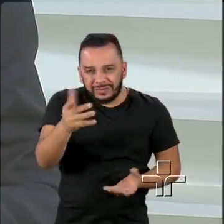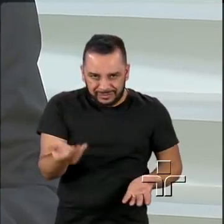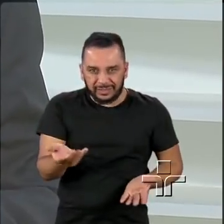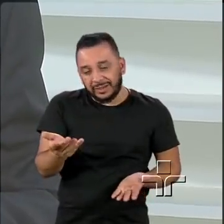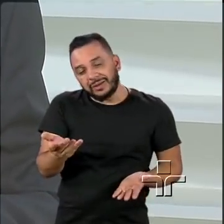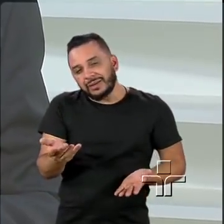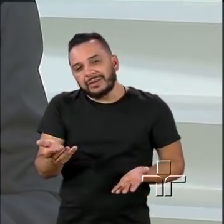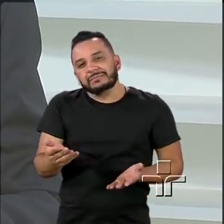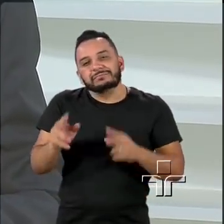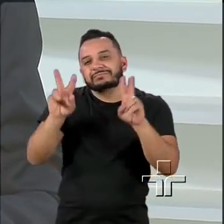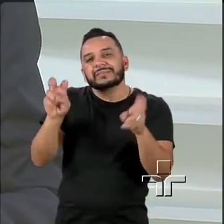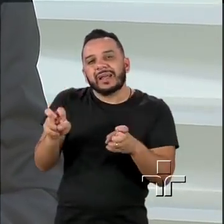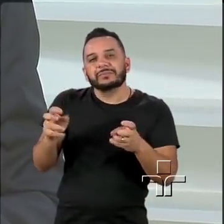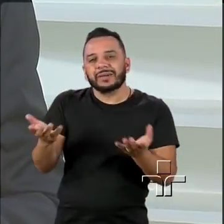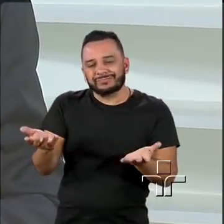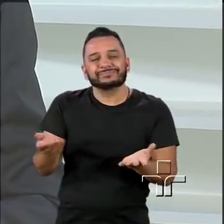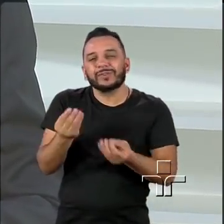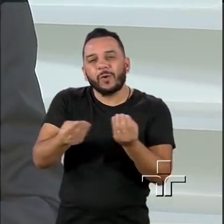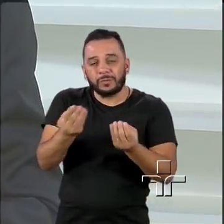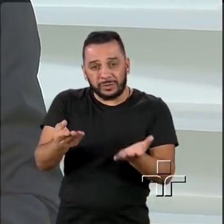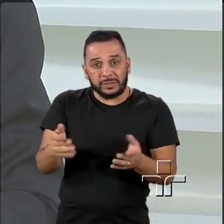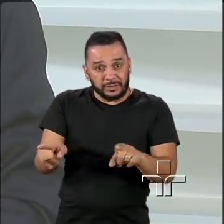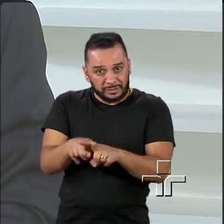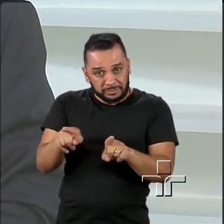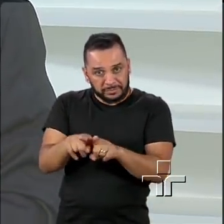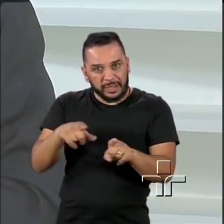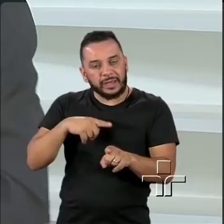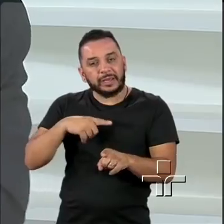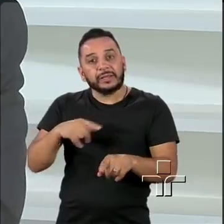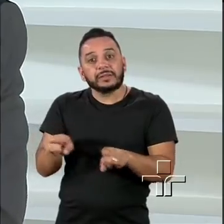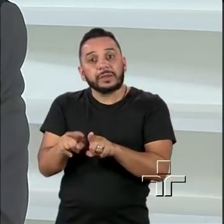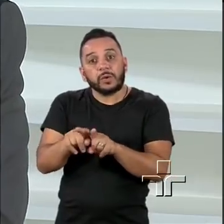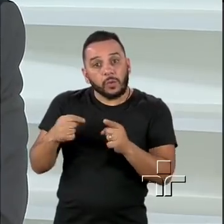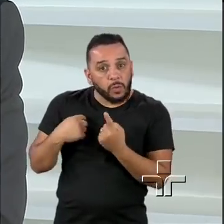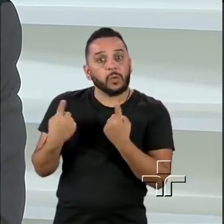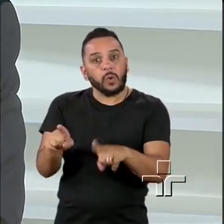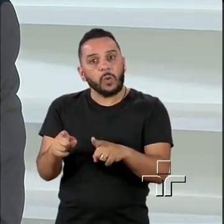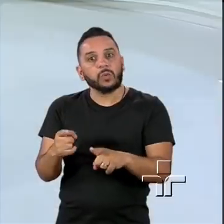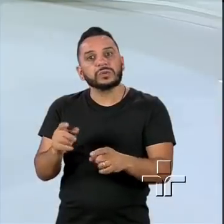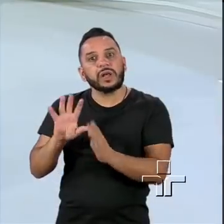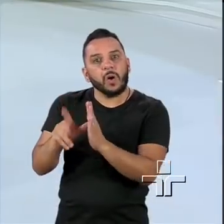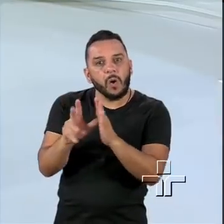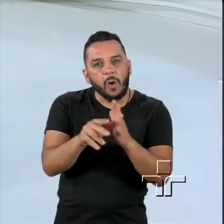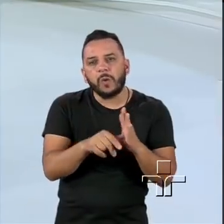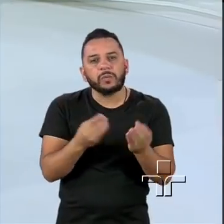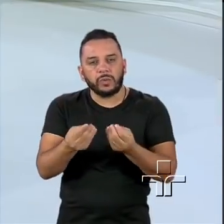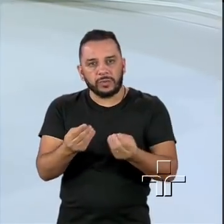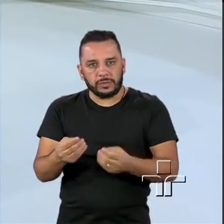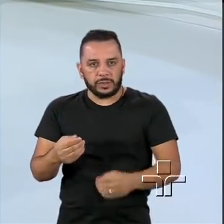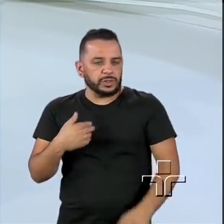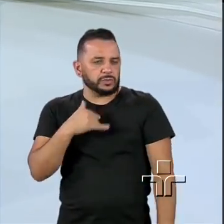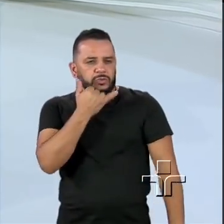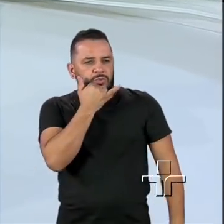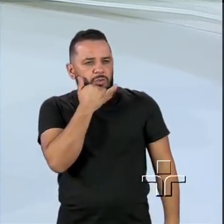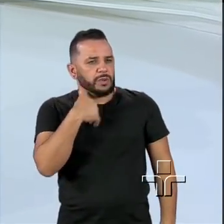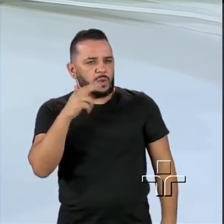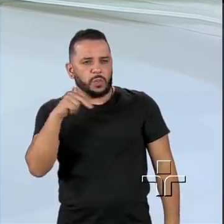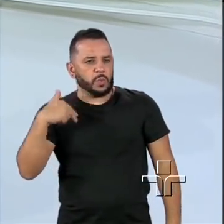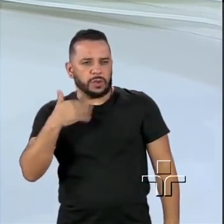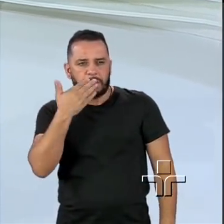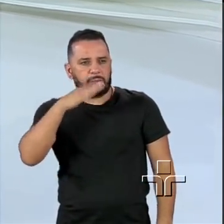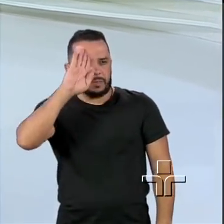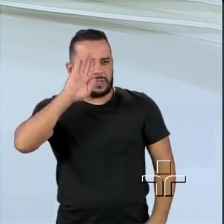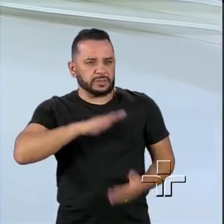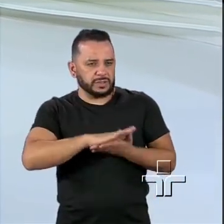que foi algo que o senhor já adiantou, para cumprir as promessas que o senhor já começa a fazer? Como dobrar o salário dos professores? Nunca fiz uma promessa, não vou fazer promessa. Na verdade,